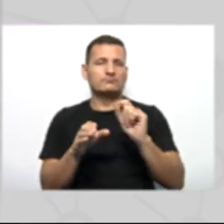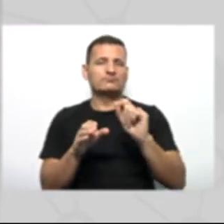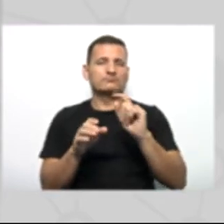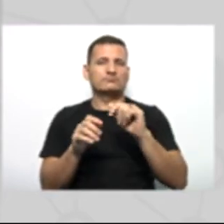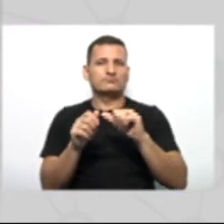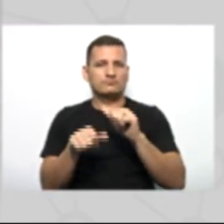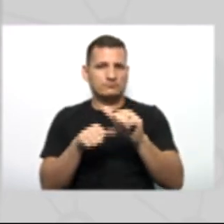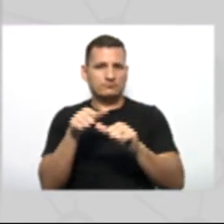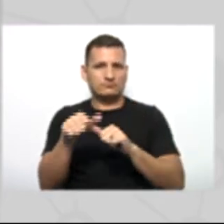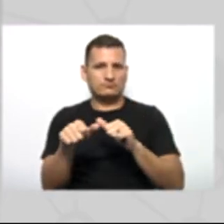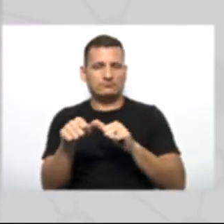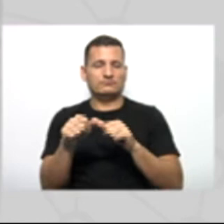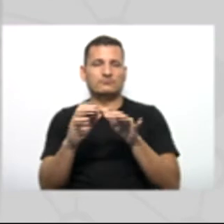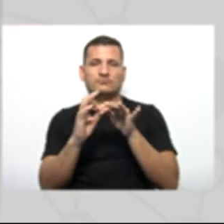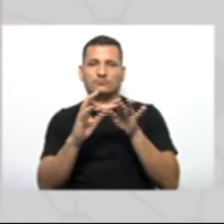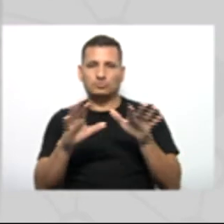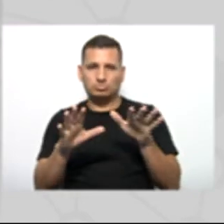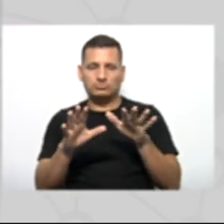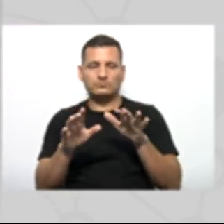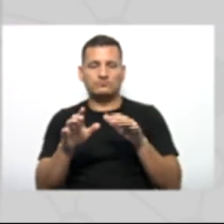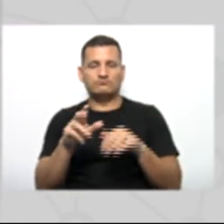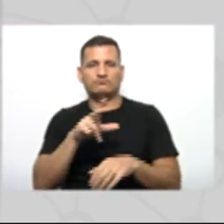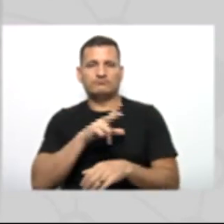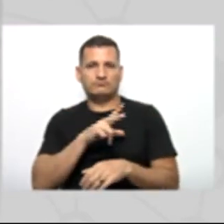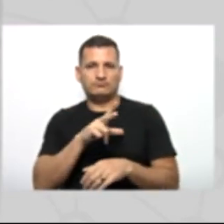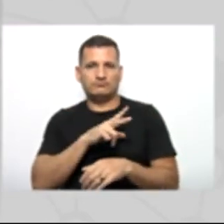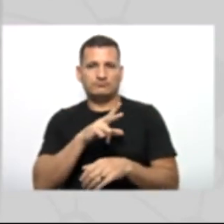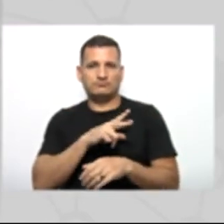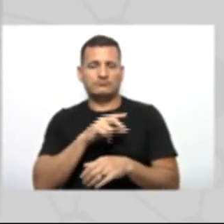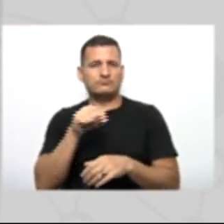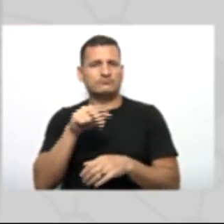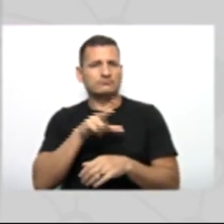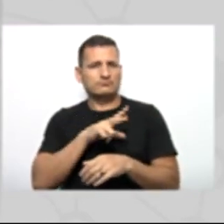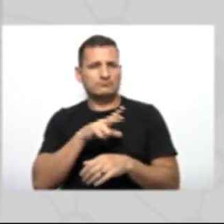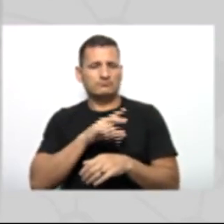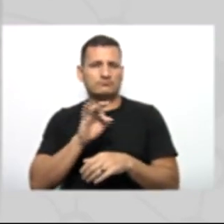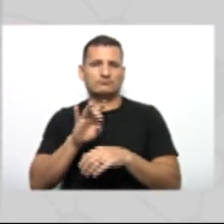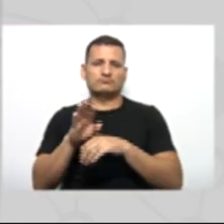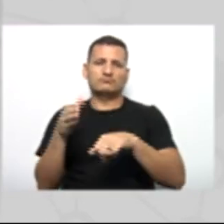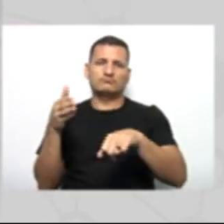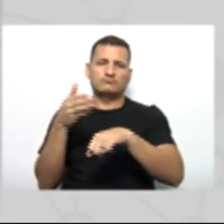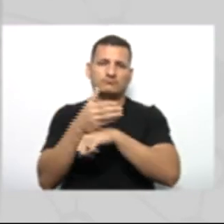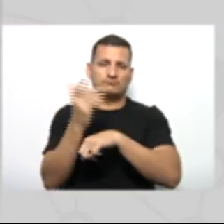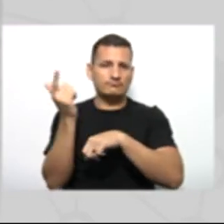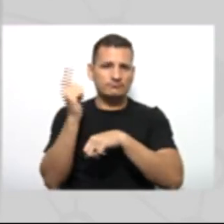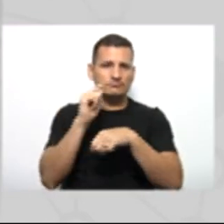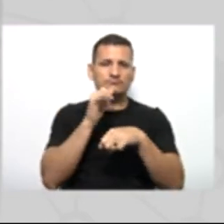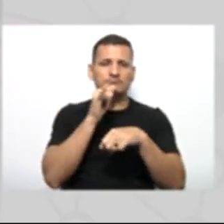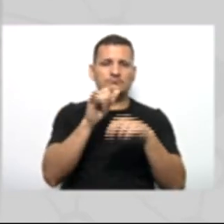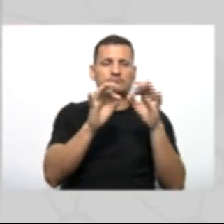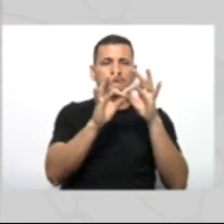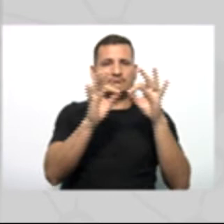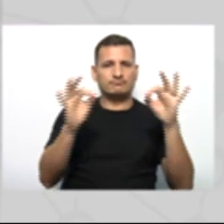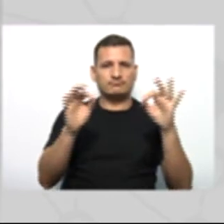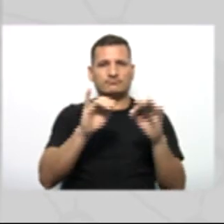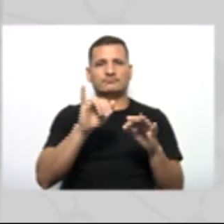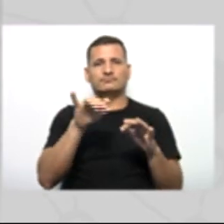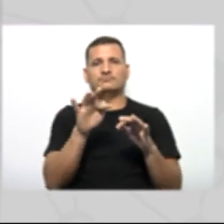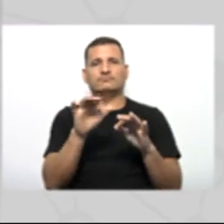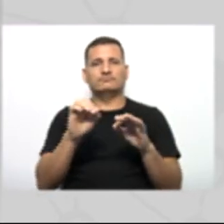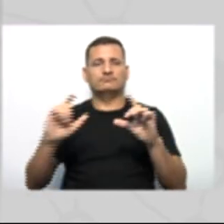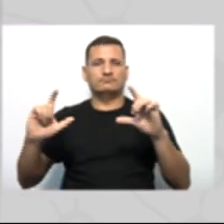um atributo público em um atributo privado. E esse atributo privado só pode ser acessado pelo método da